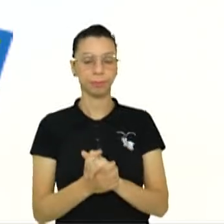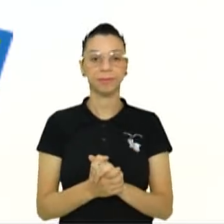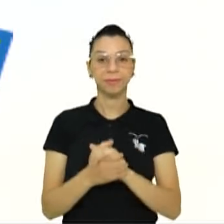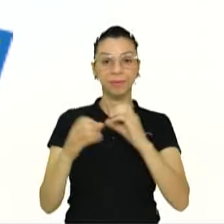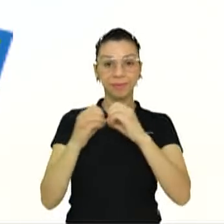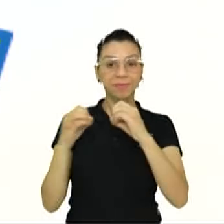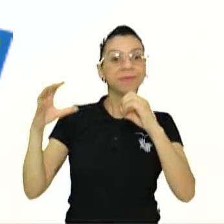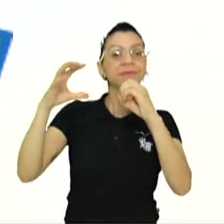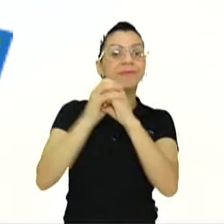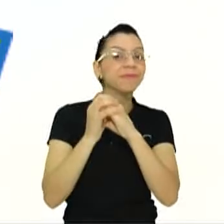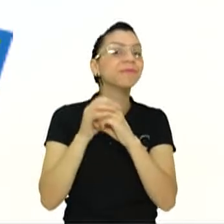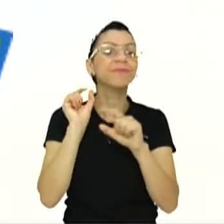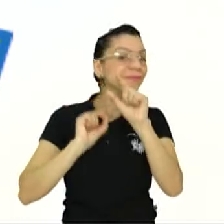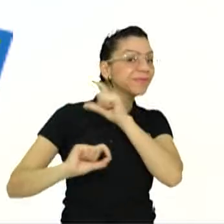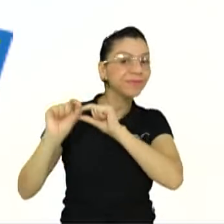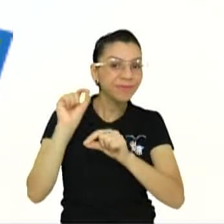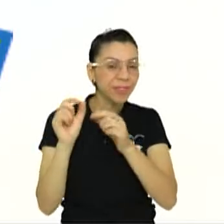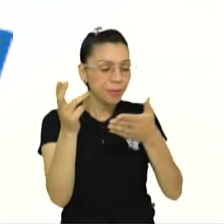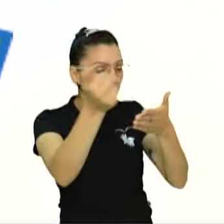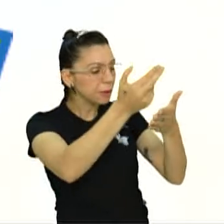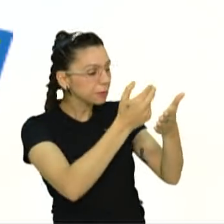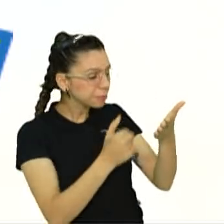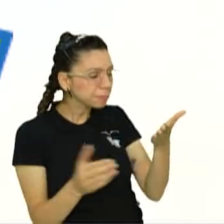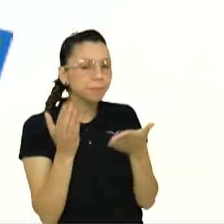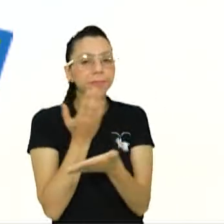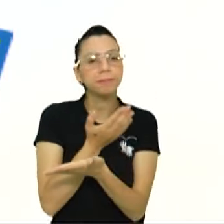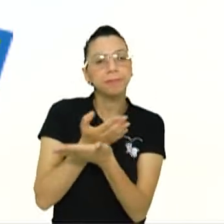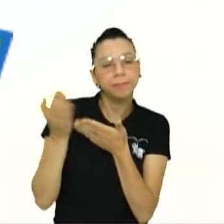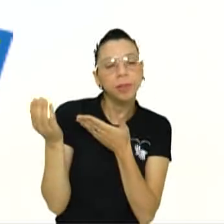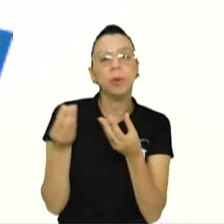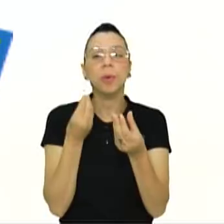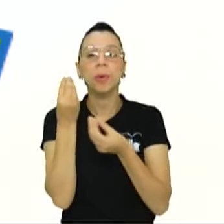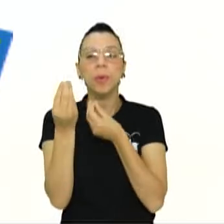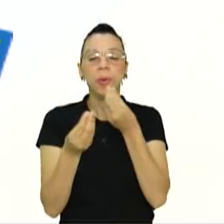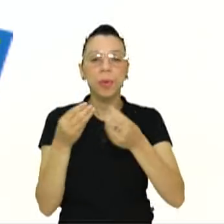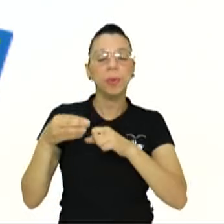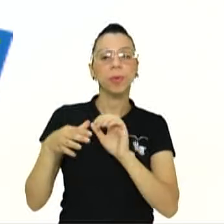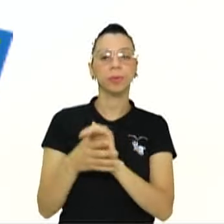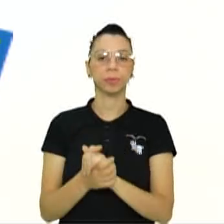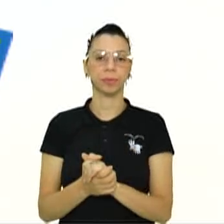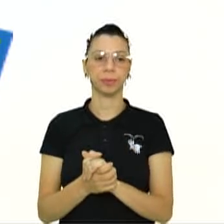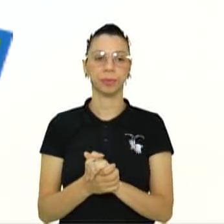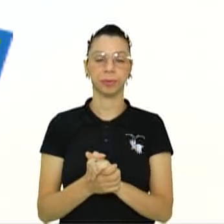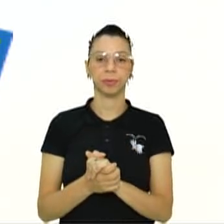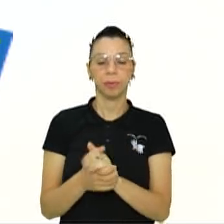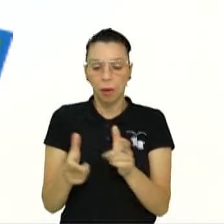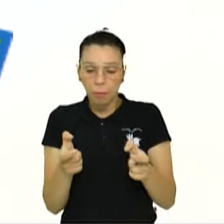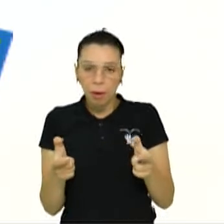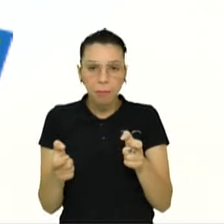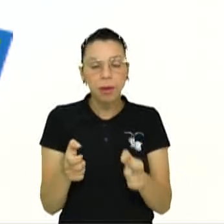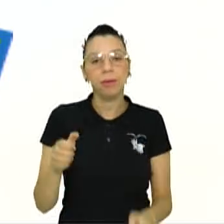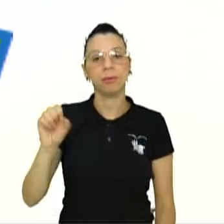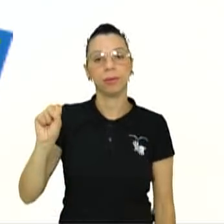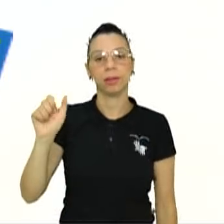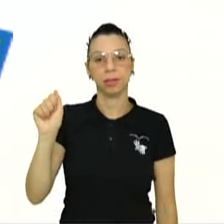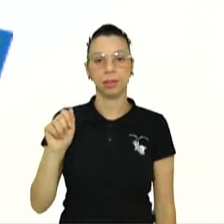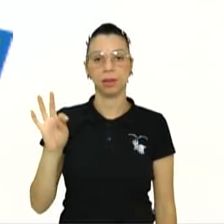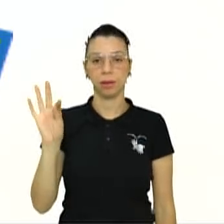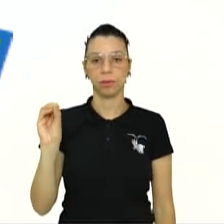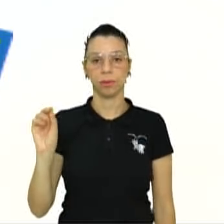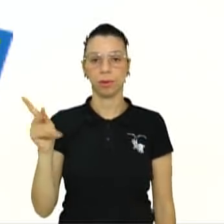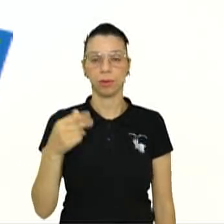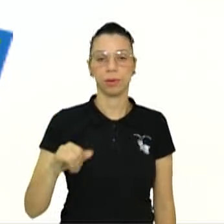Pokémon foi projetado inicialmente pelo designer de jogos Satoshi e o